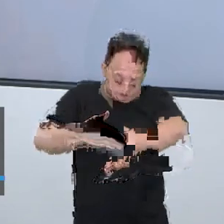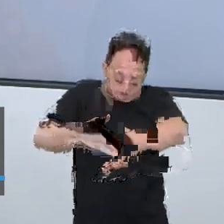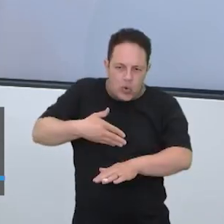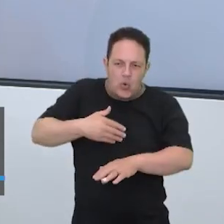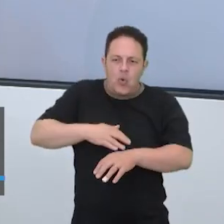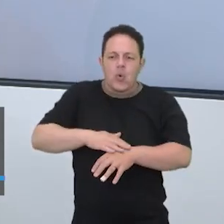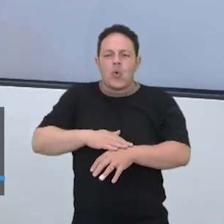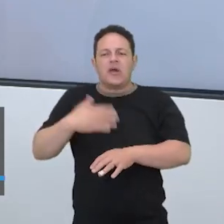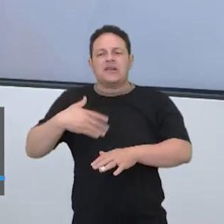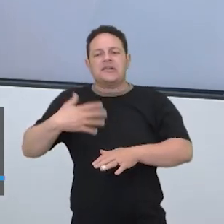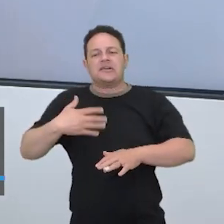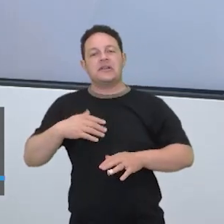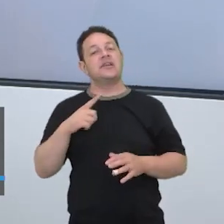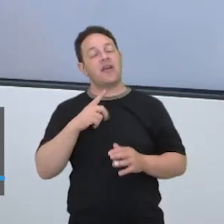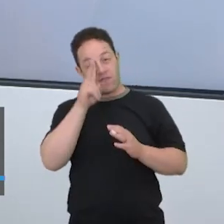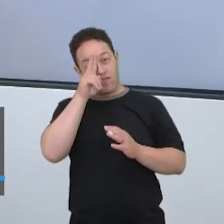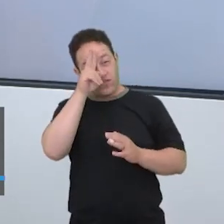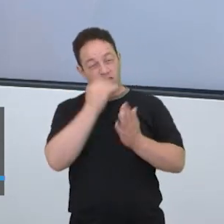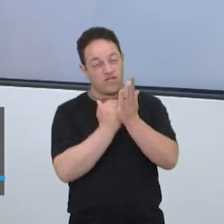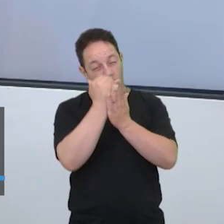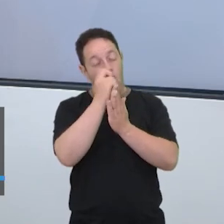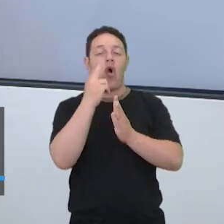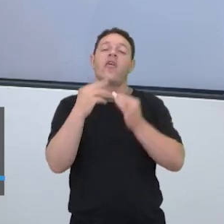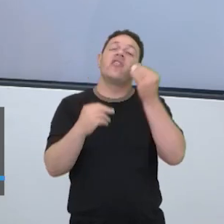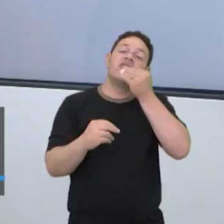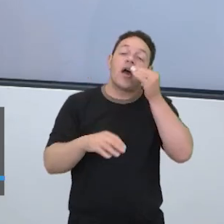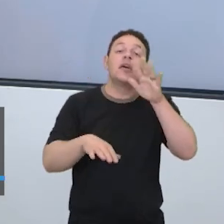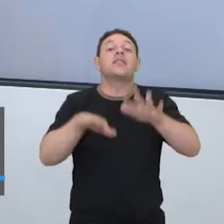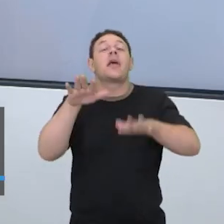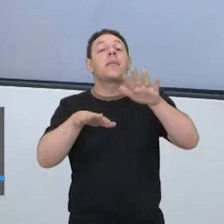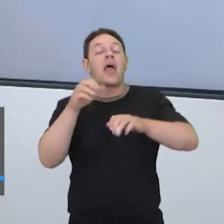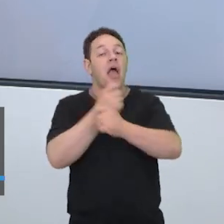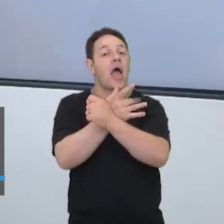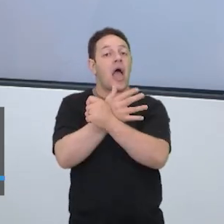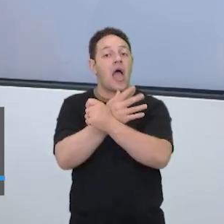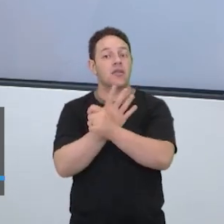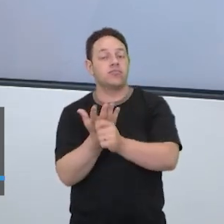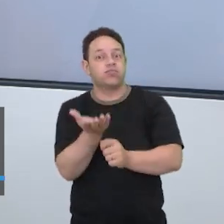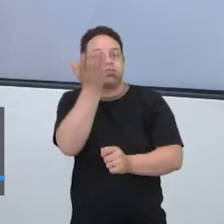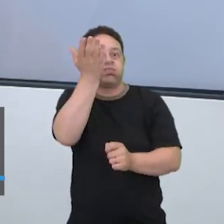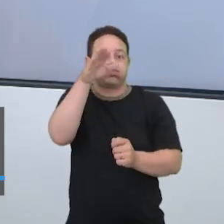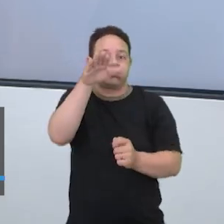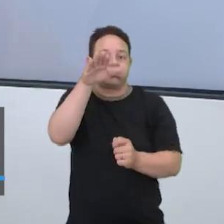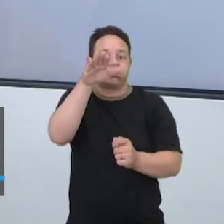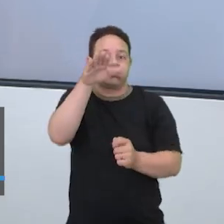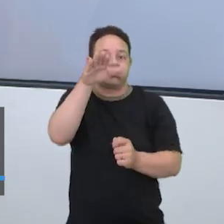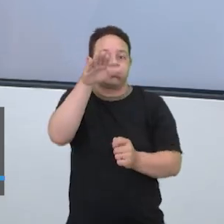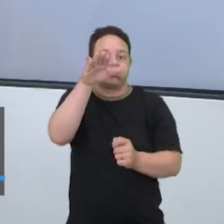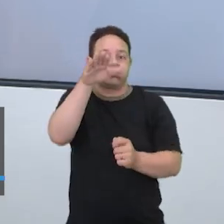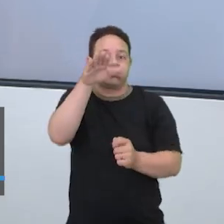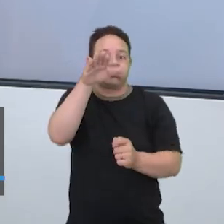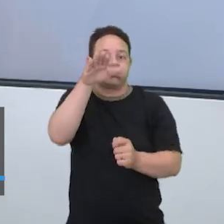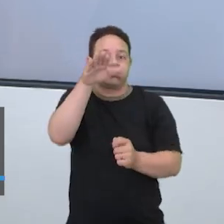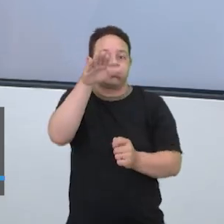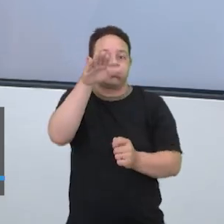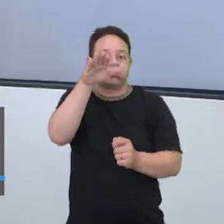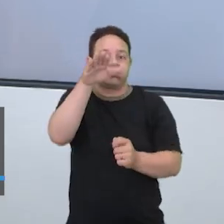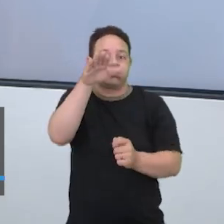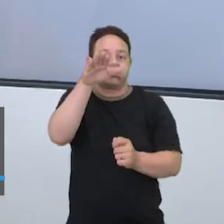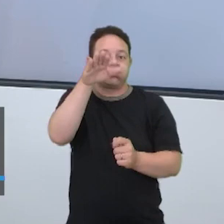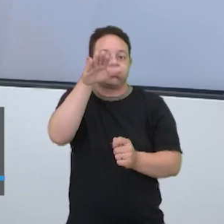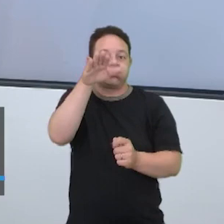né, muito mais intenso ou mais fraco, dependendo da intensidade dessa acidez ou basicidade.